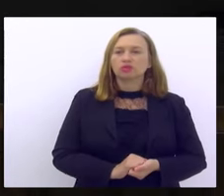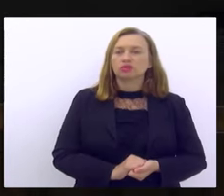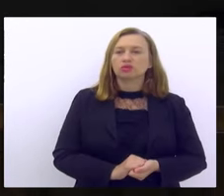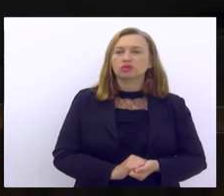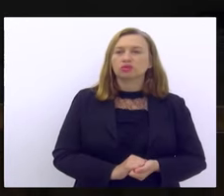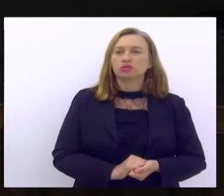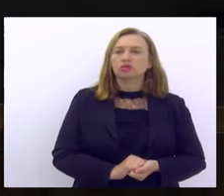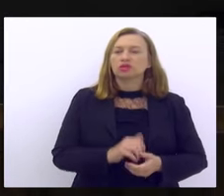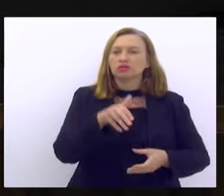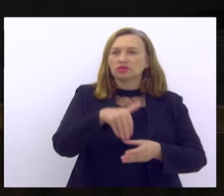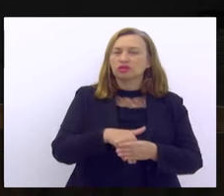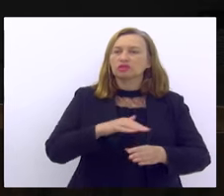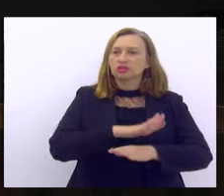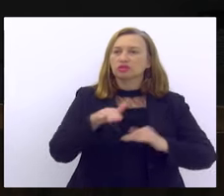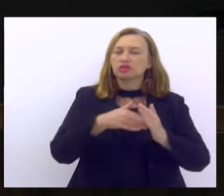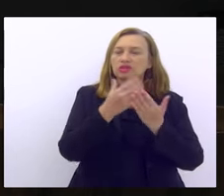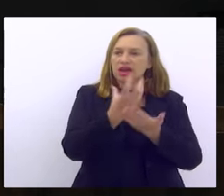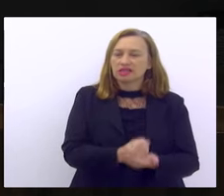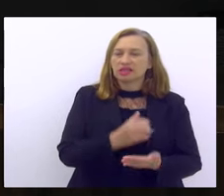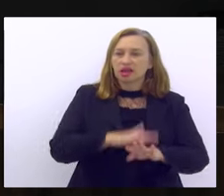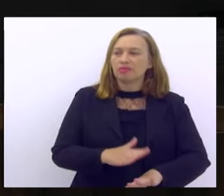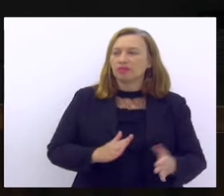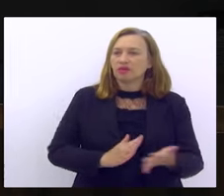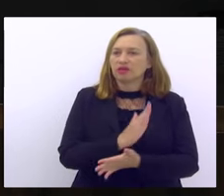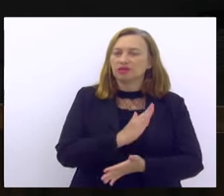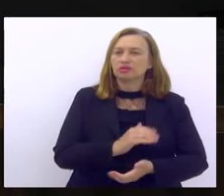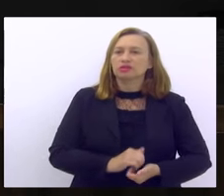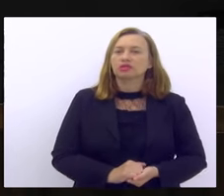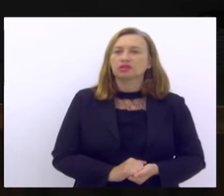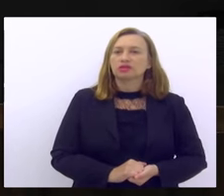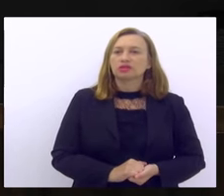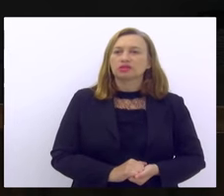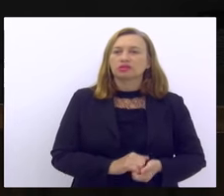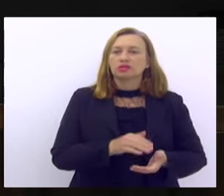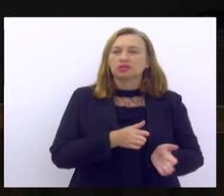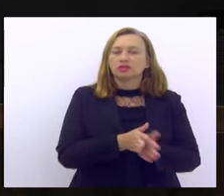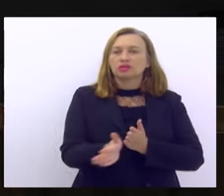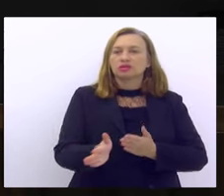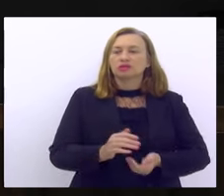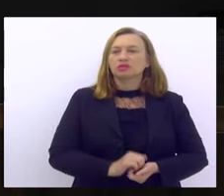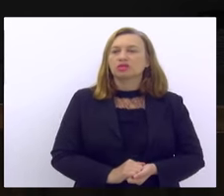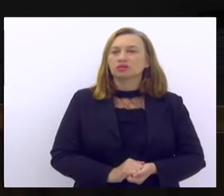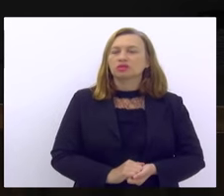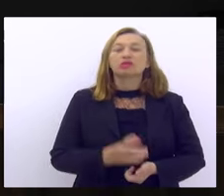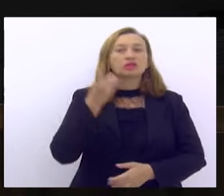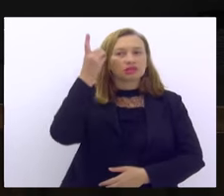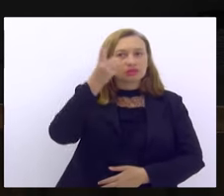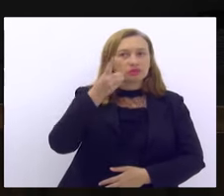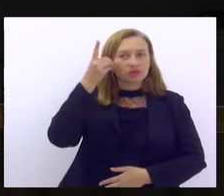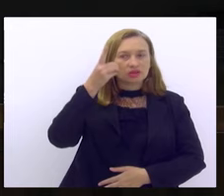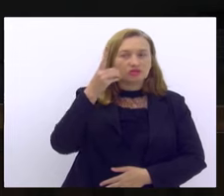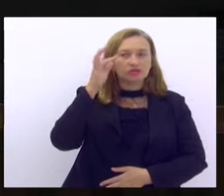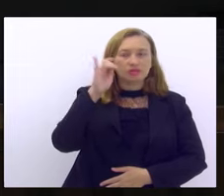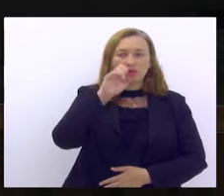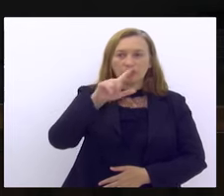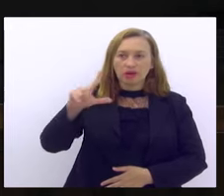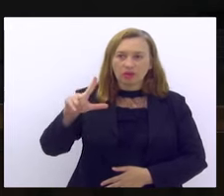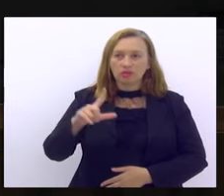Em votação, senhores, que aprovam, mas como estão, aprovado. Obrigado, presidente. Vai autógrafo. O deputado Felipe